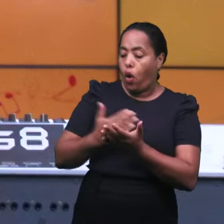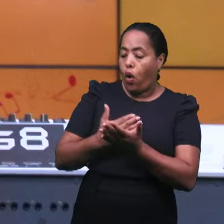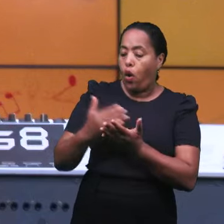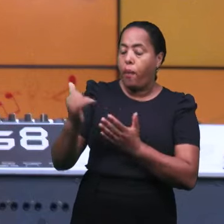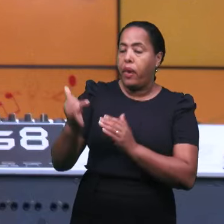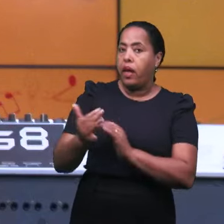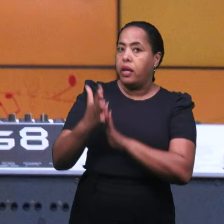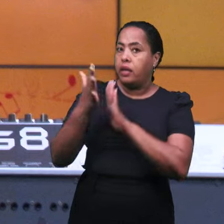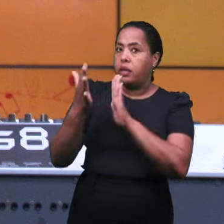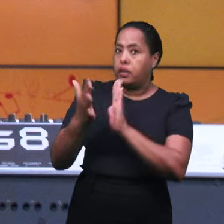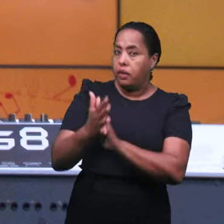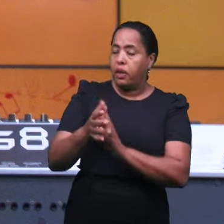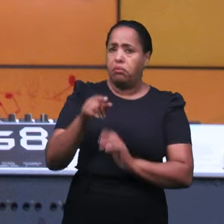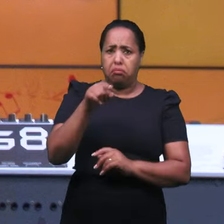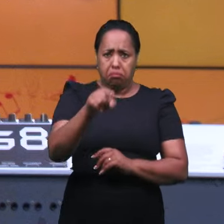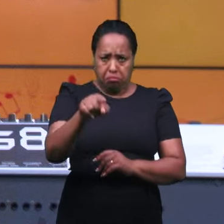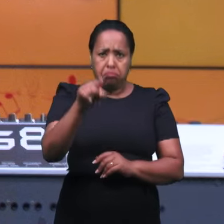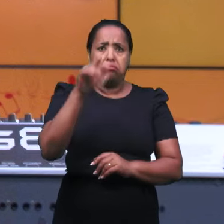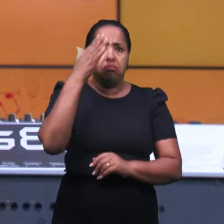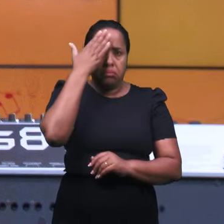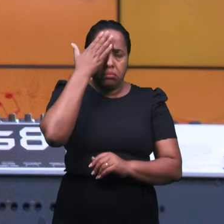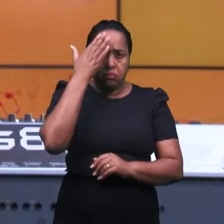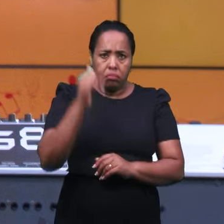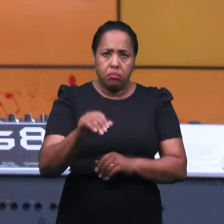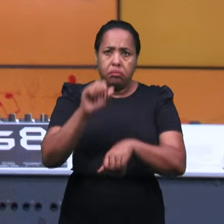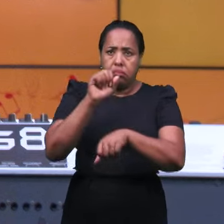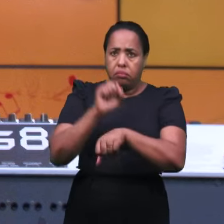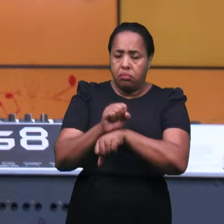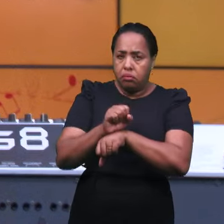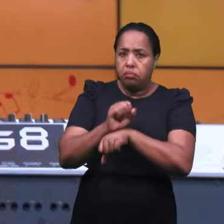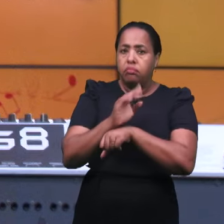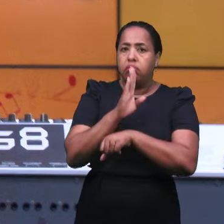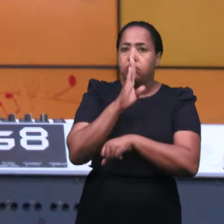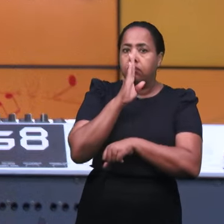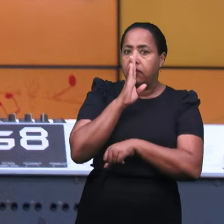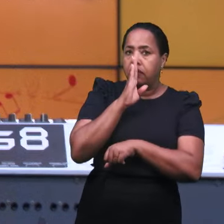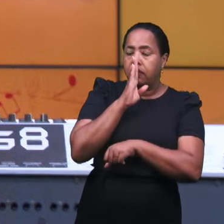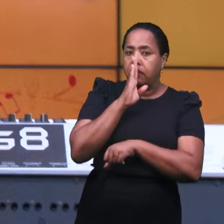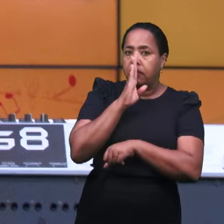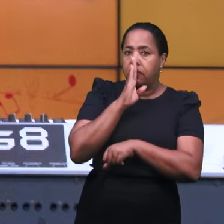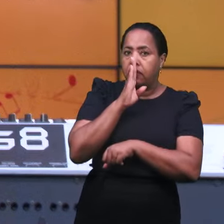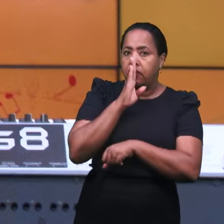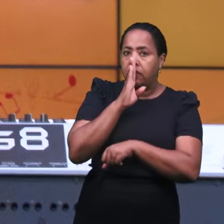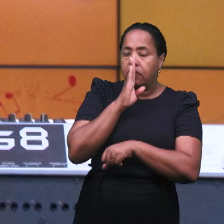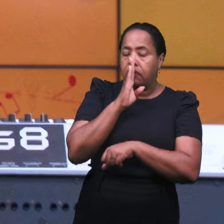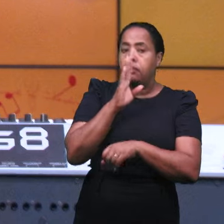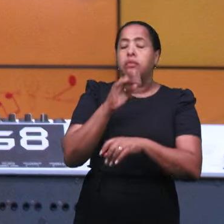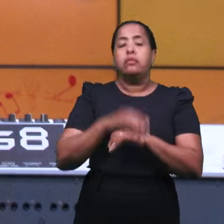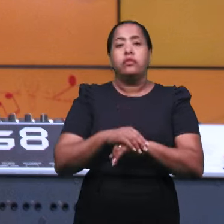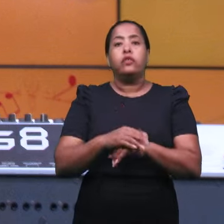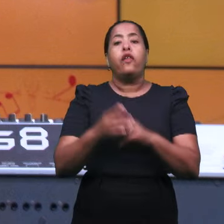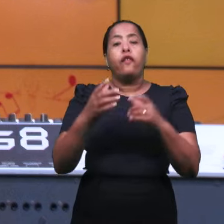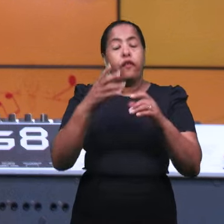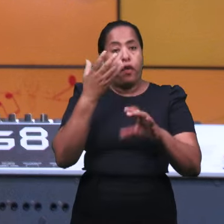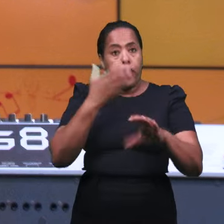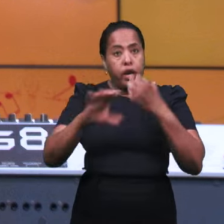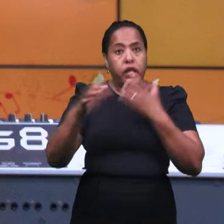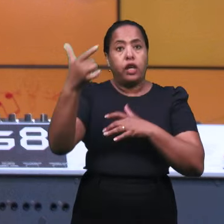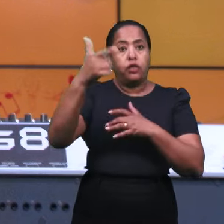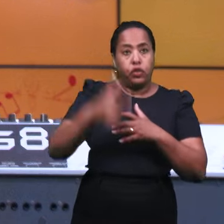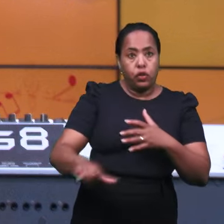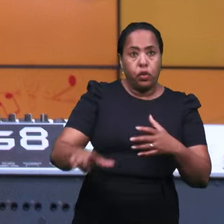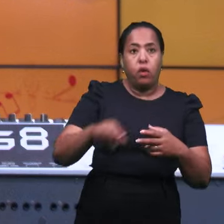Lembrando que vocês já sabem, pausa é silêncio, não é mesmo? Então vamos solfejar mais uma vez?